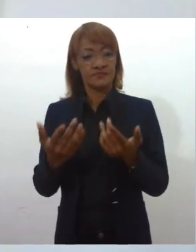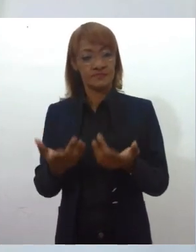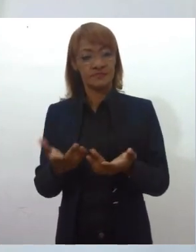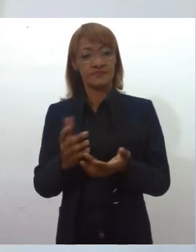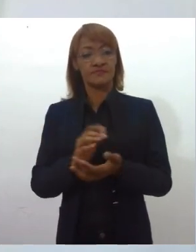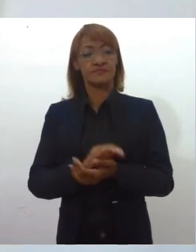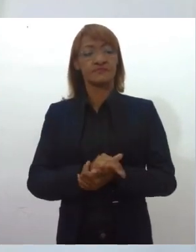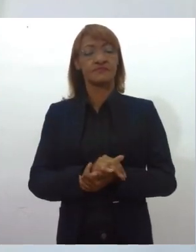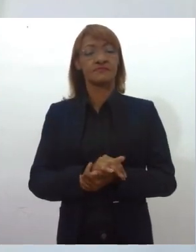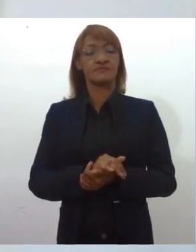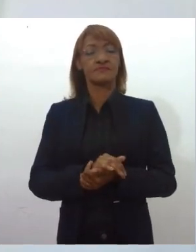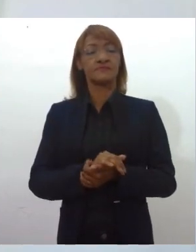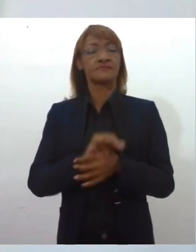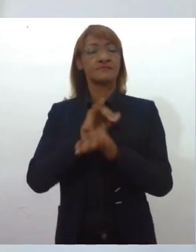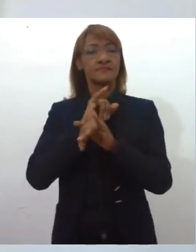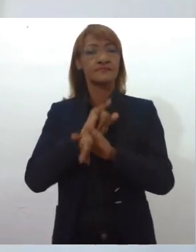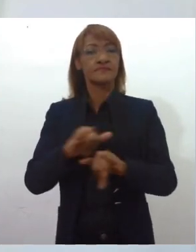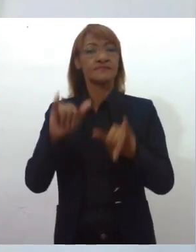mais notícias